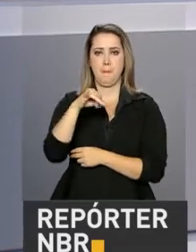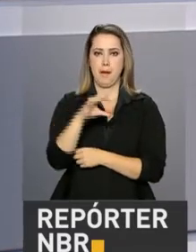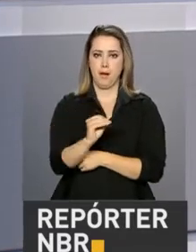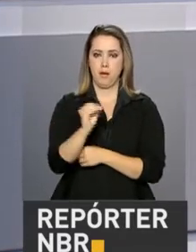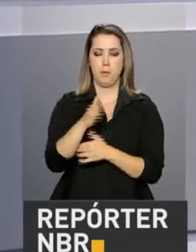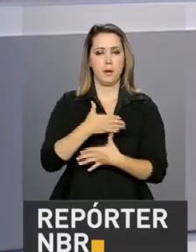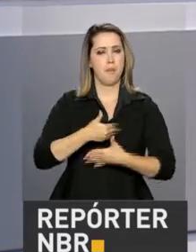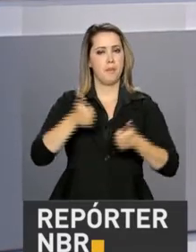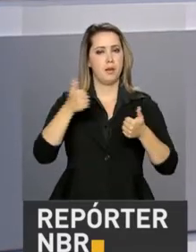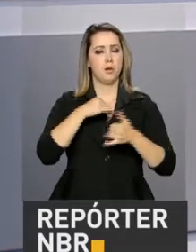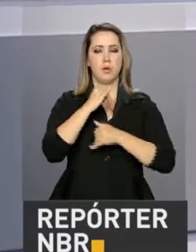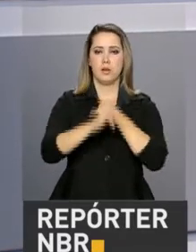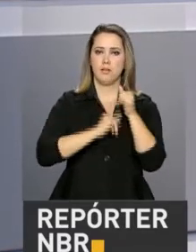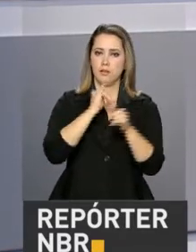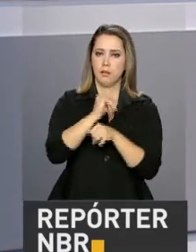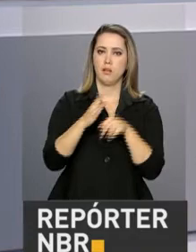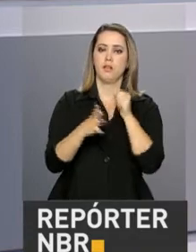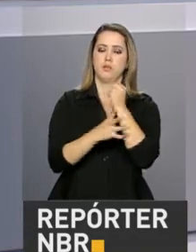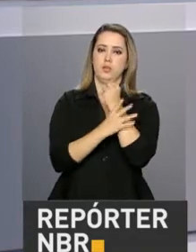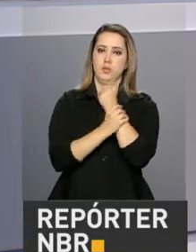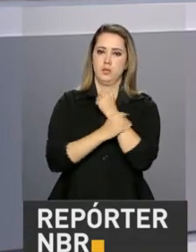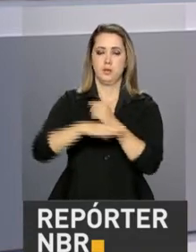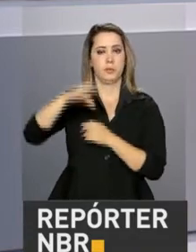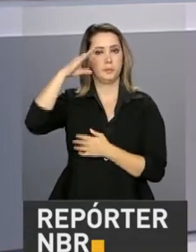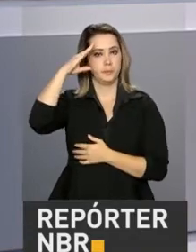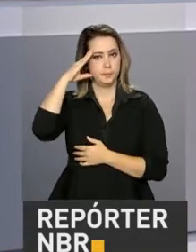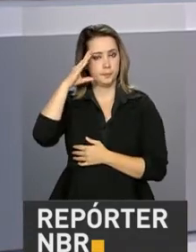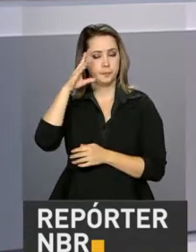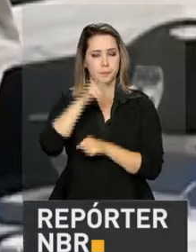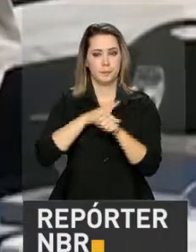Brasil e melhorar a segurança militar do país.